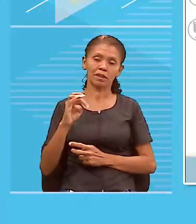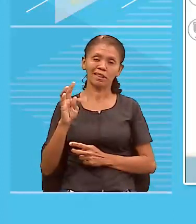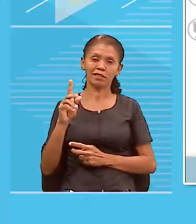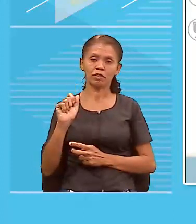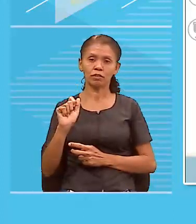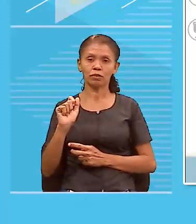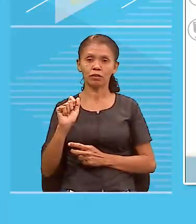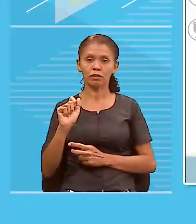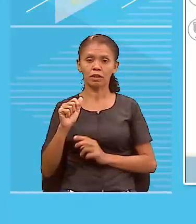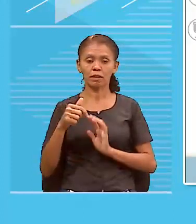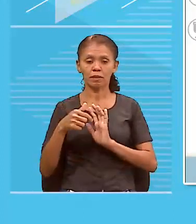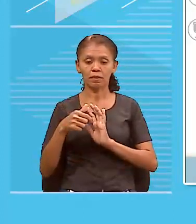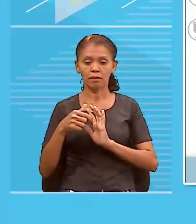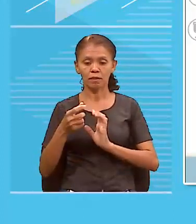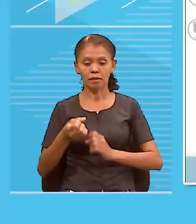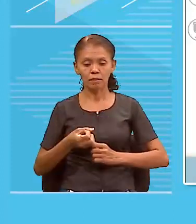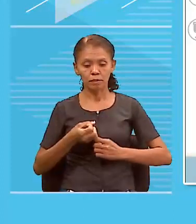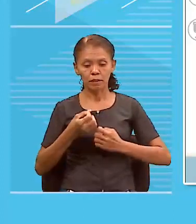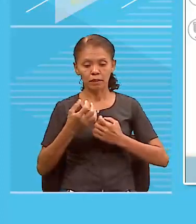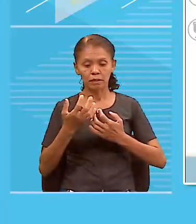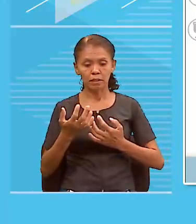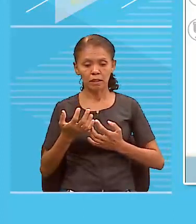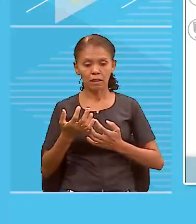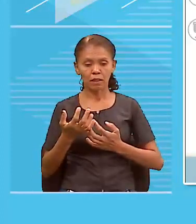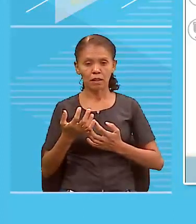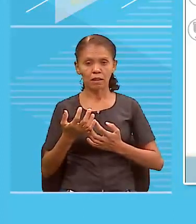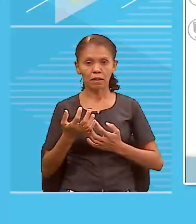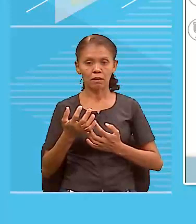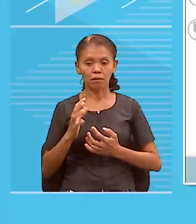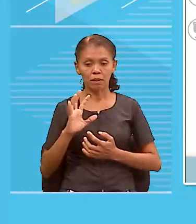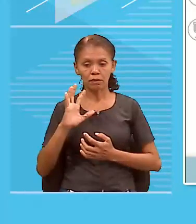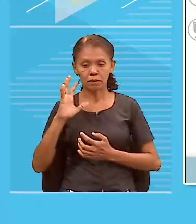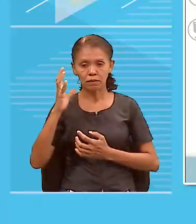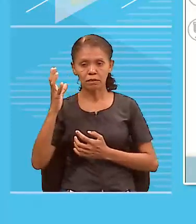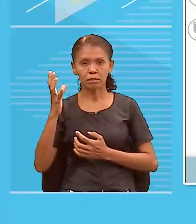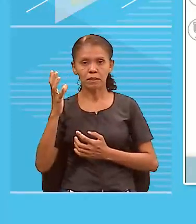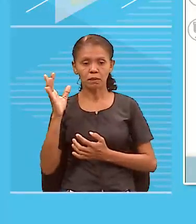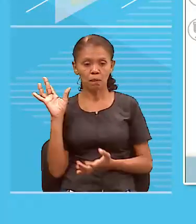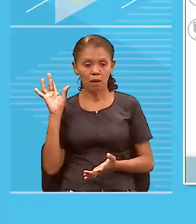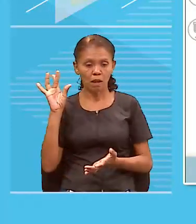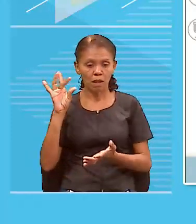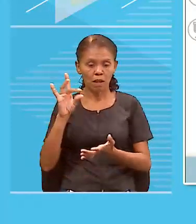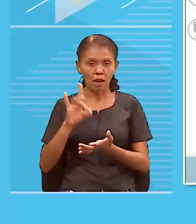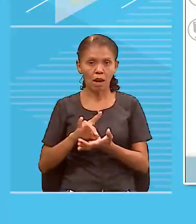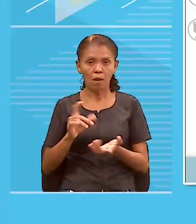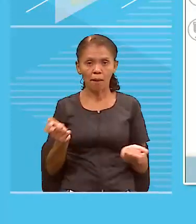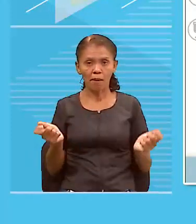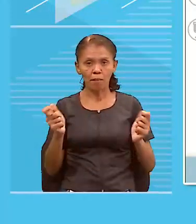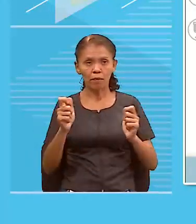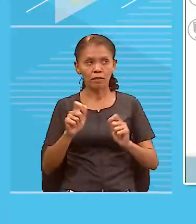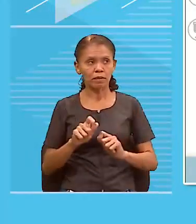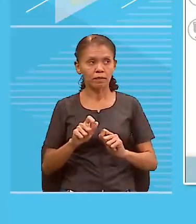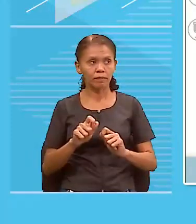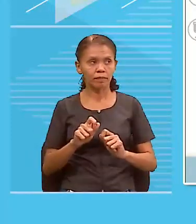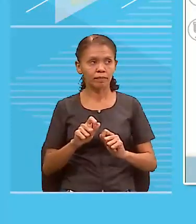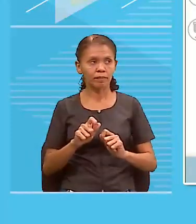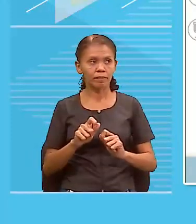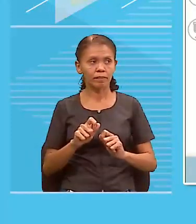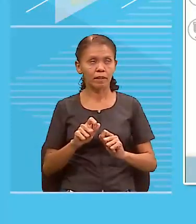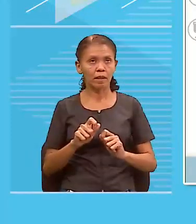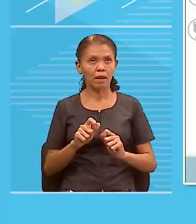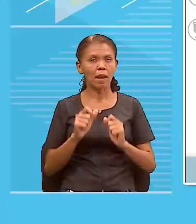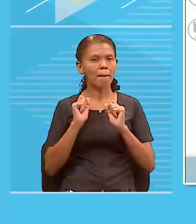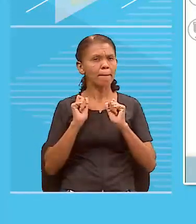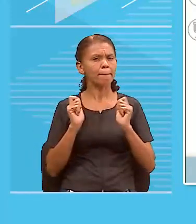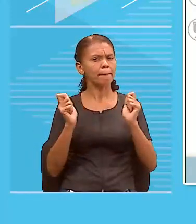real e possível Professor mas pode ser uma mentira não pode sim mas não deixa de ser um fato